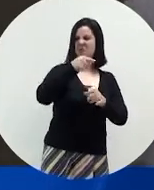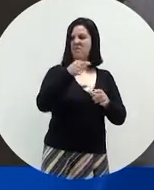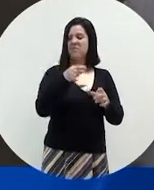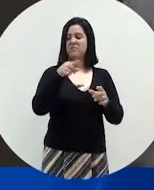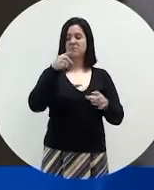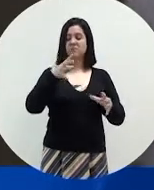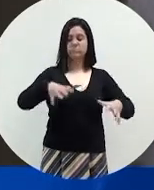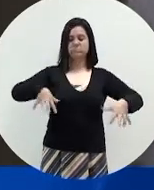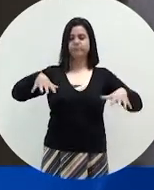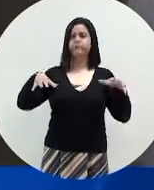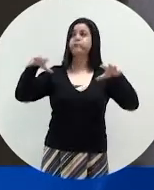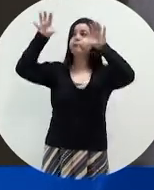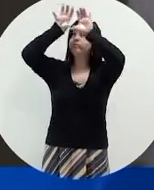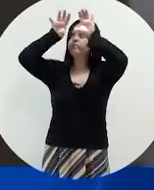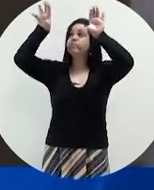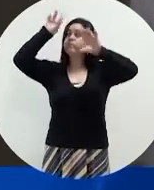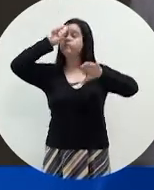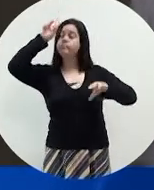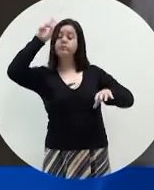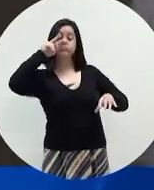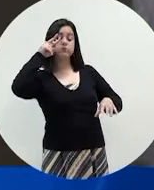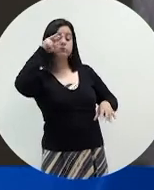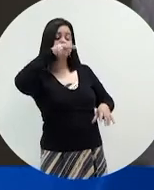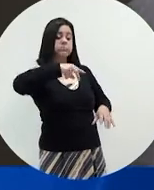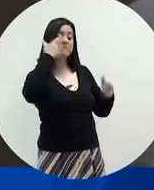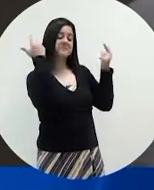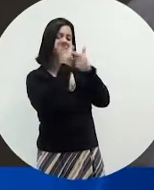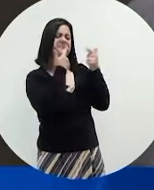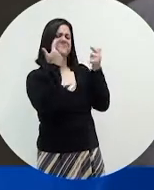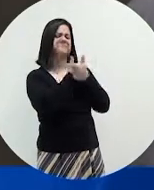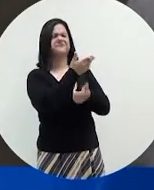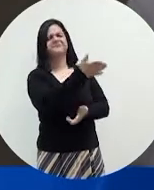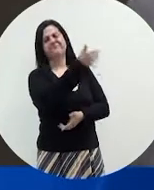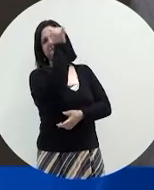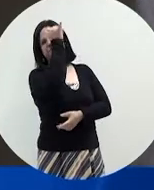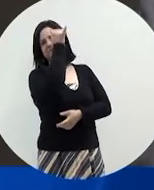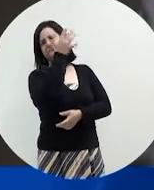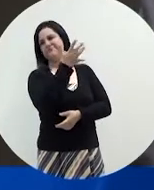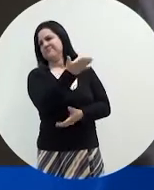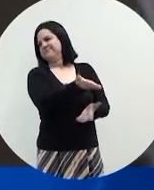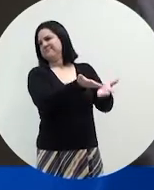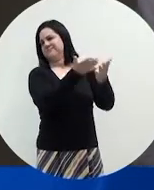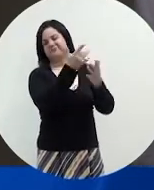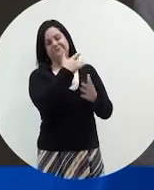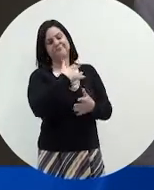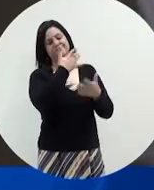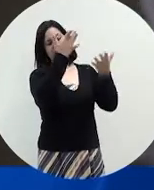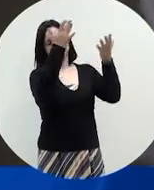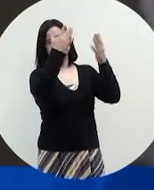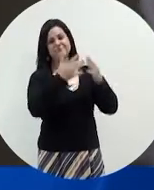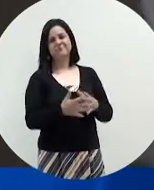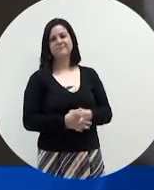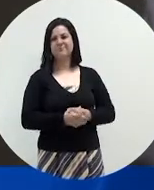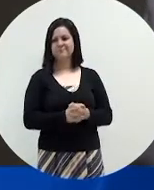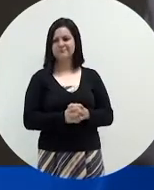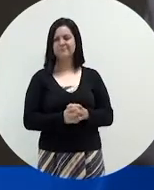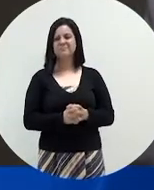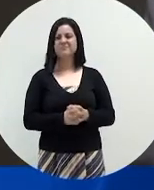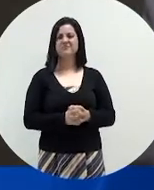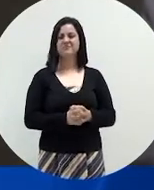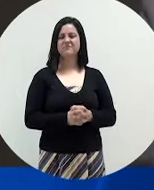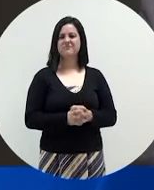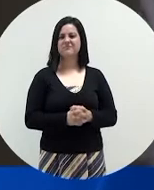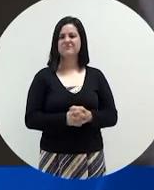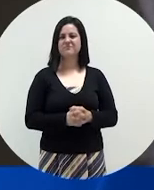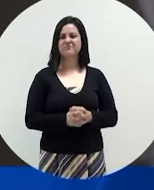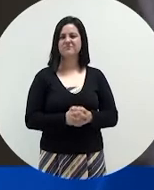o rei que Ele escolheu. Esses rebeldes dizem: vamos nos livrar do domínio deles, acabemos com o poder que eles têm